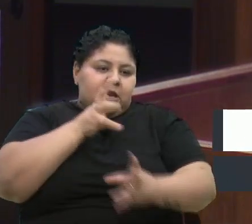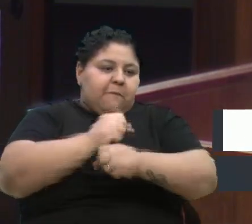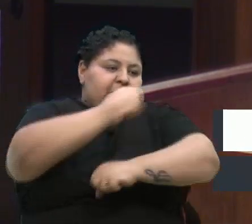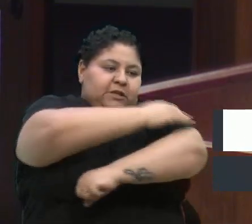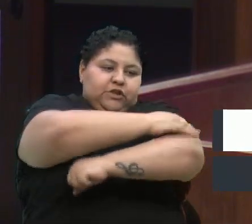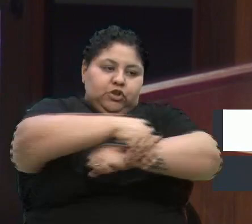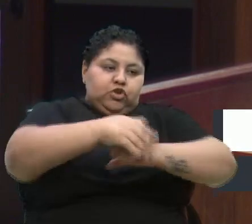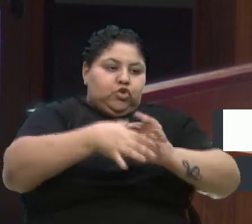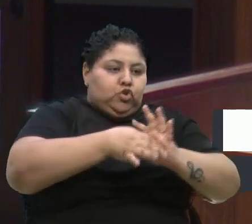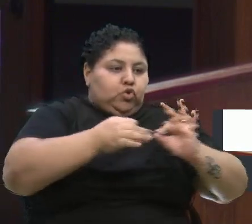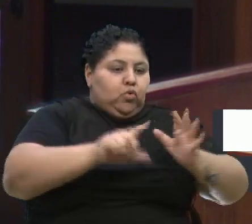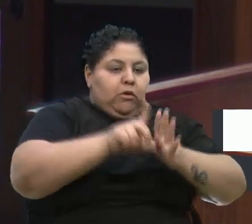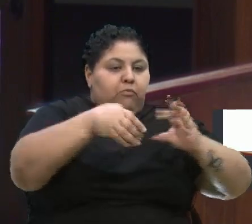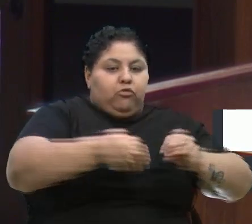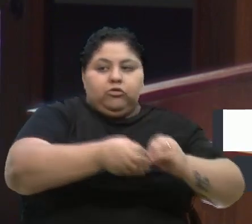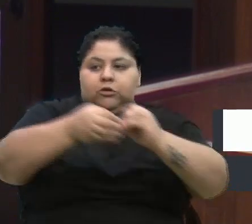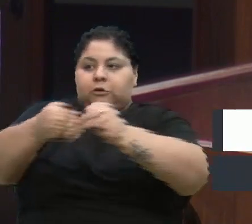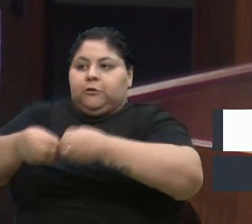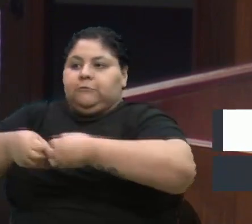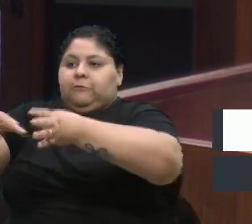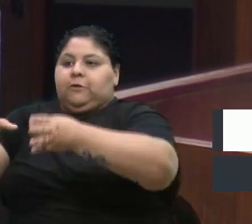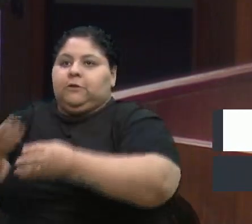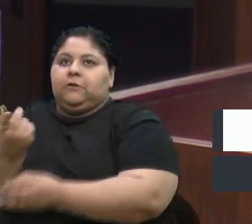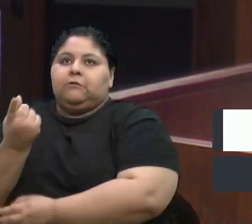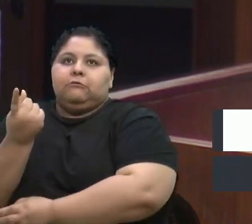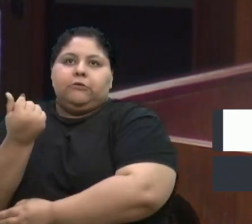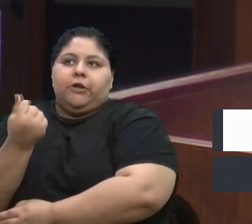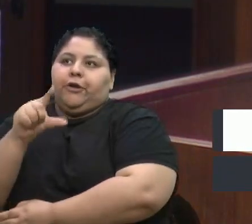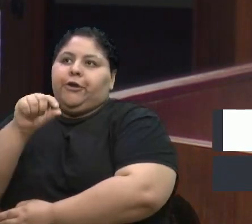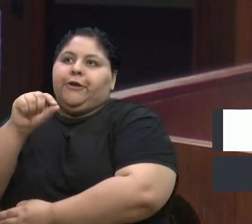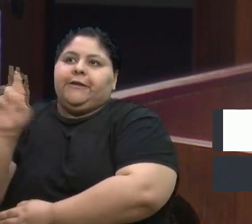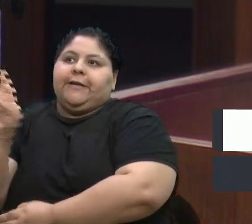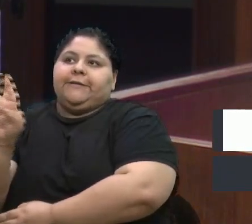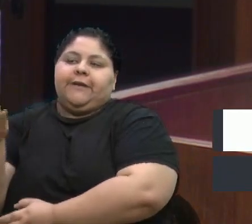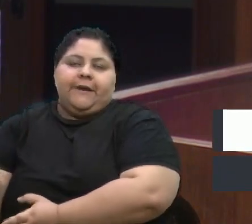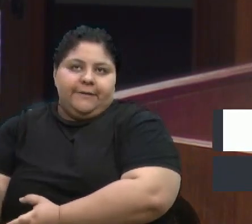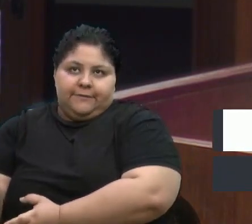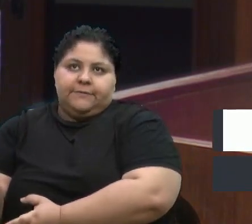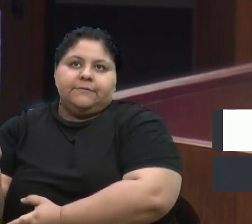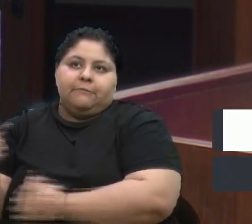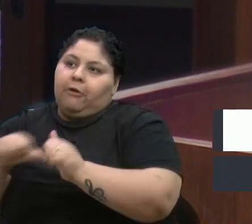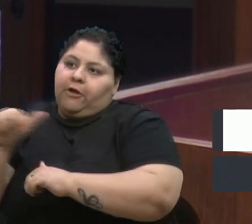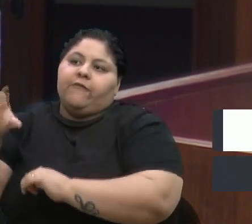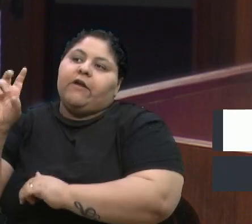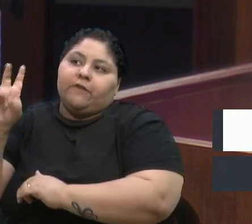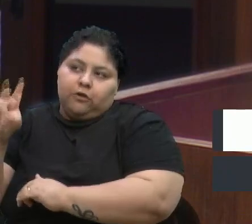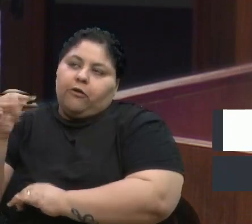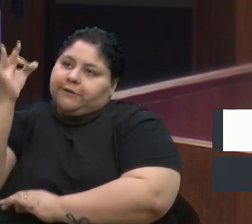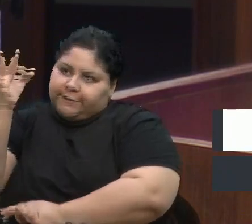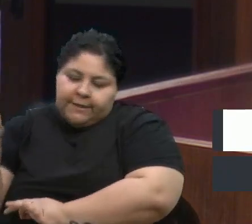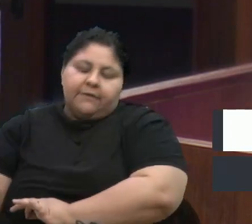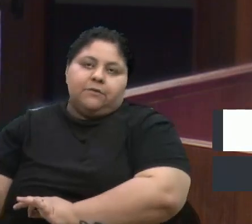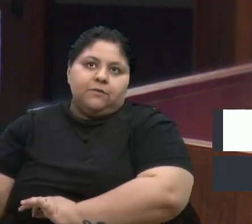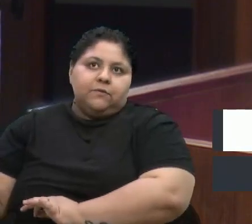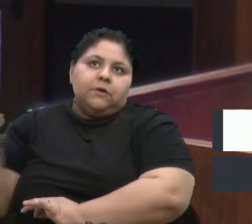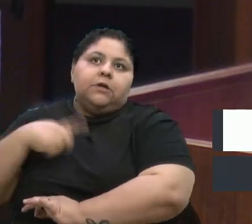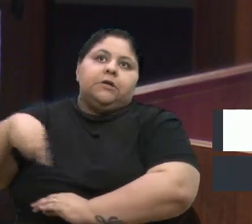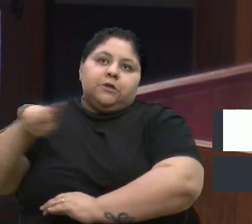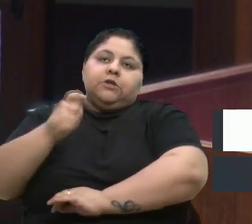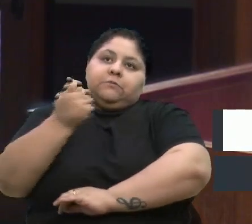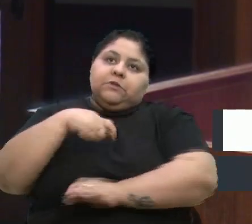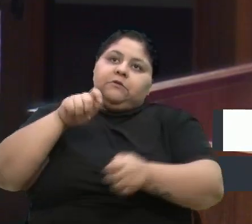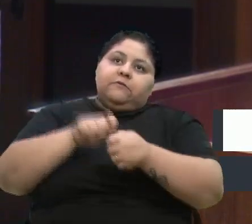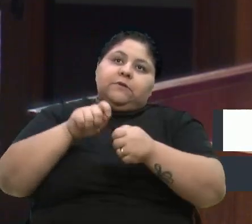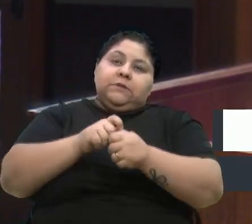soltos e entregava por um preço pífio de R$10, que devia virar mais droga, né? Então, a gente precisa fazer esse apelo para que